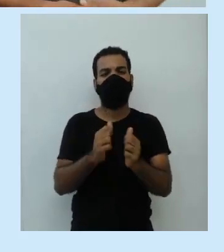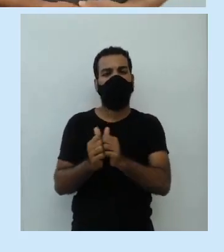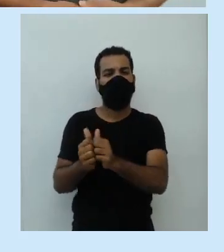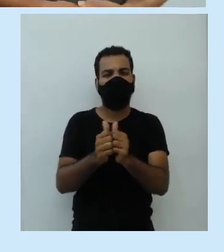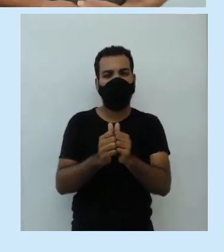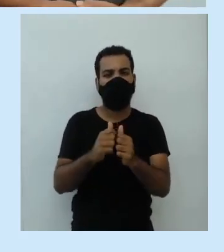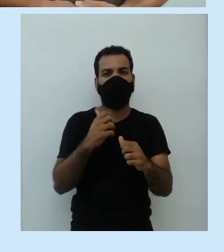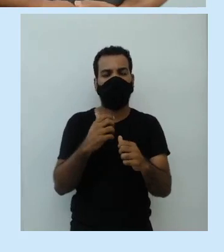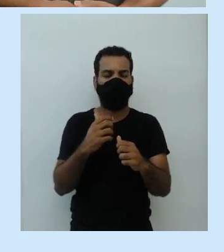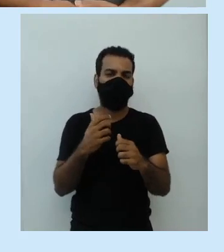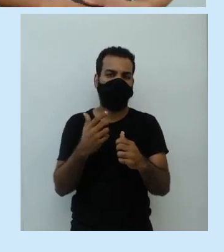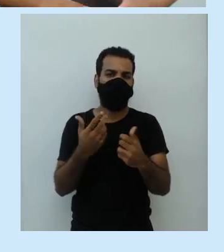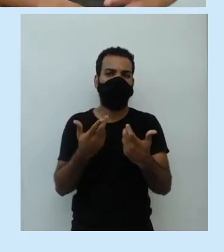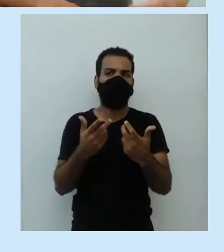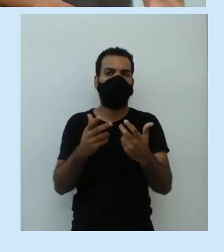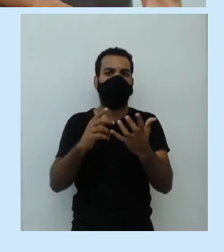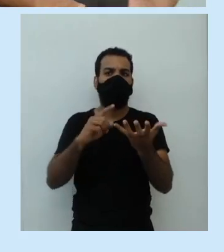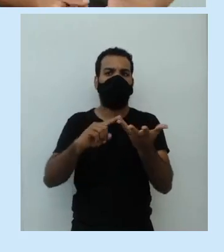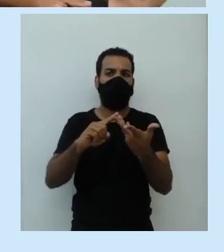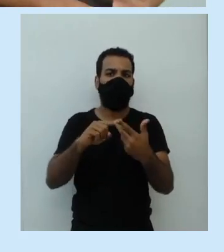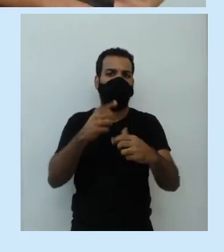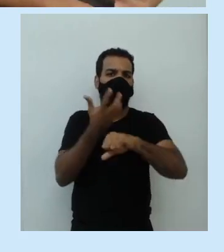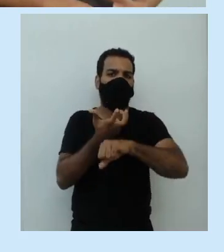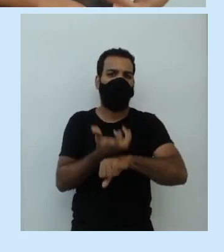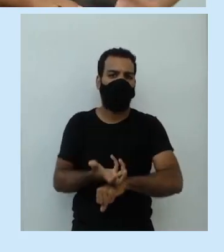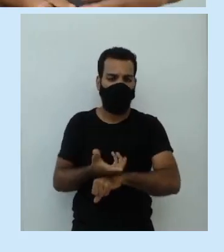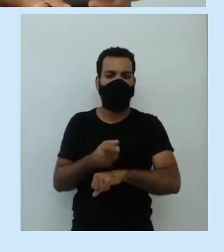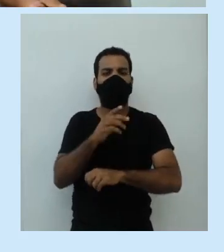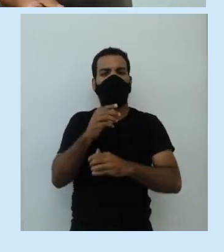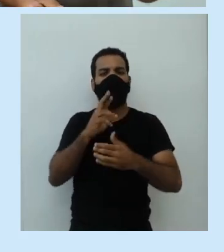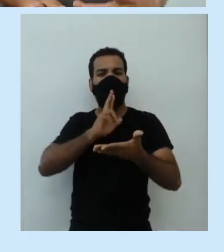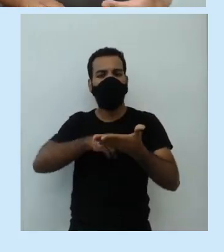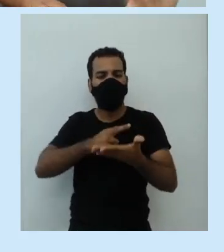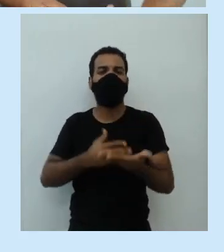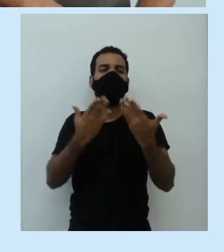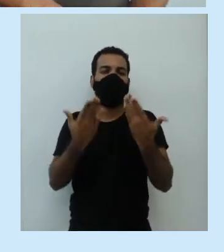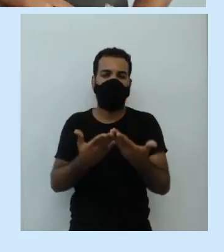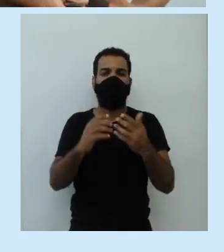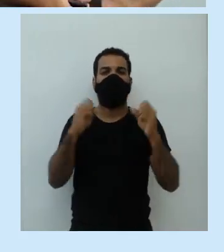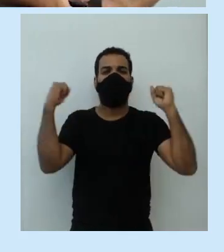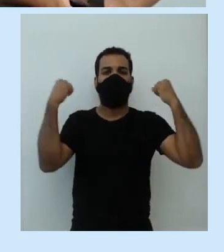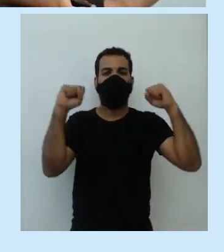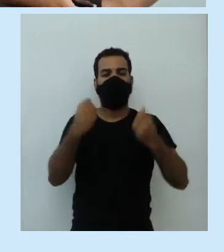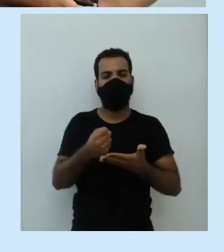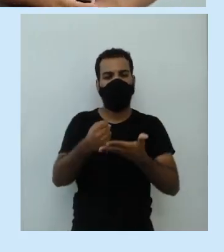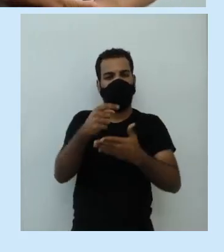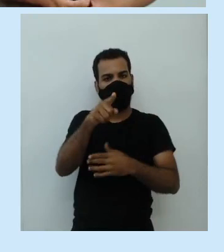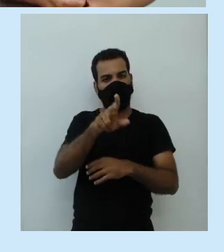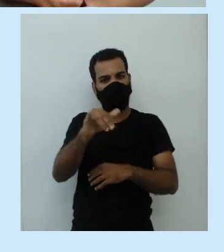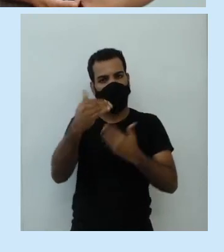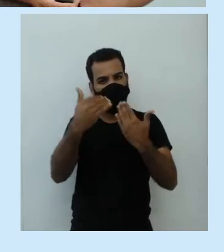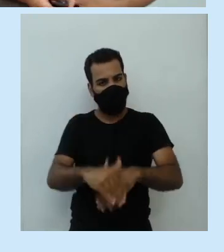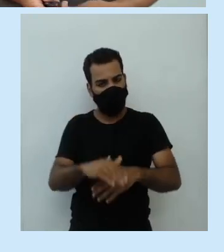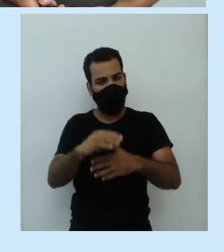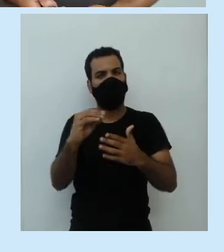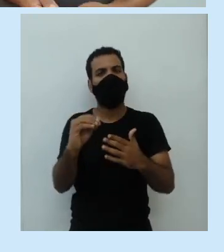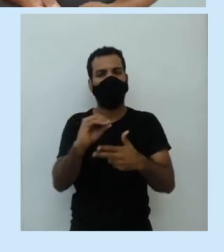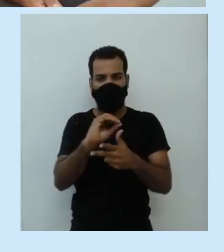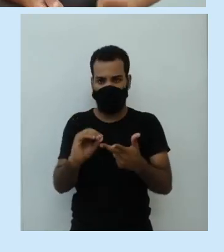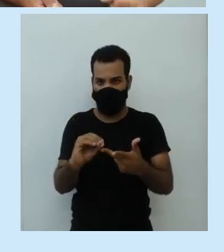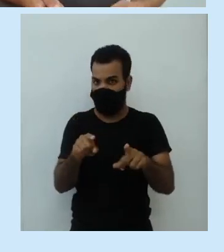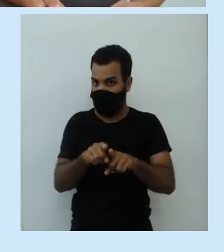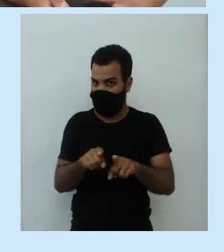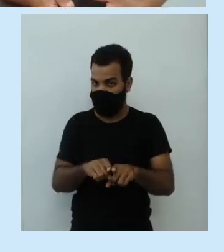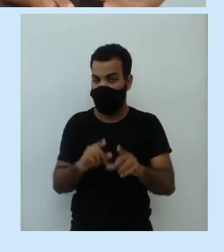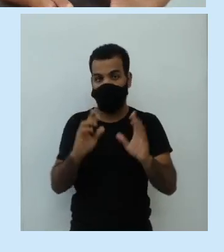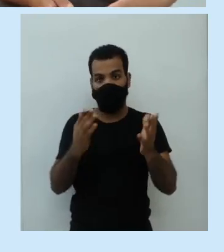de disciplinas. E aí está aí a educação física para colaborar com o desempenho da tua prova do Enem. Então